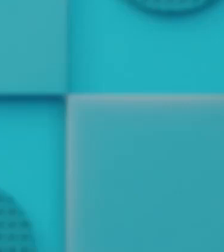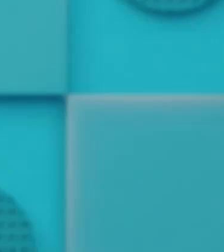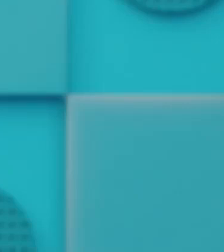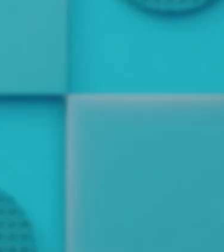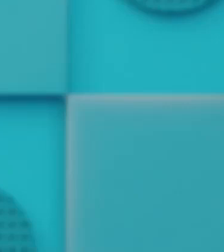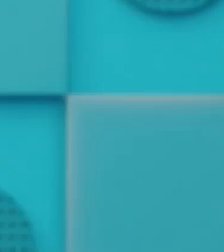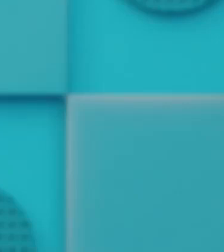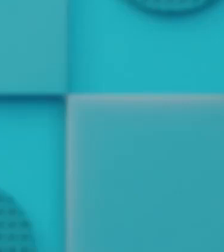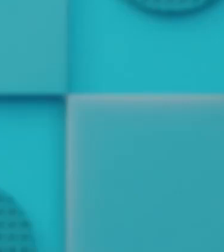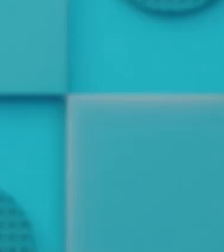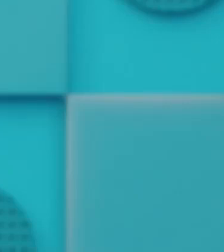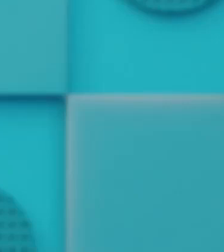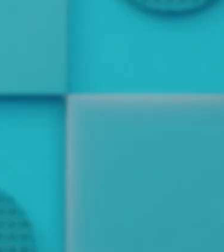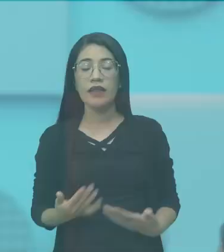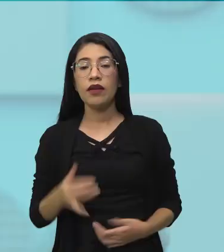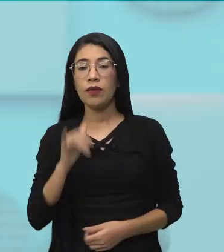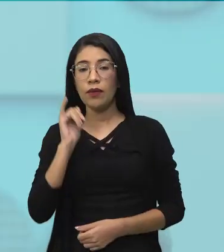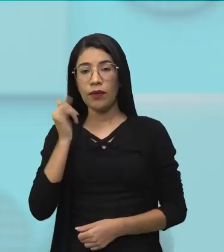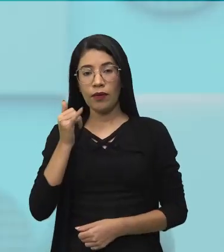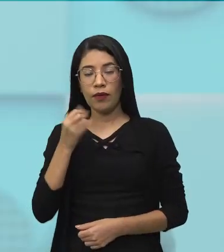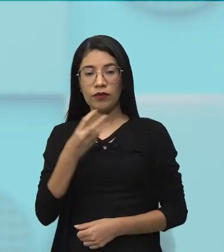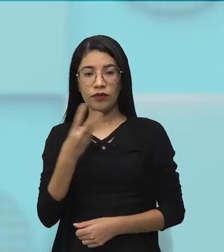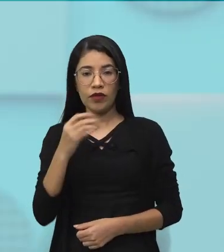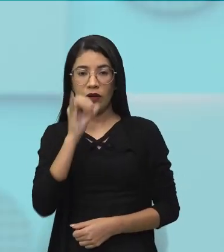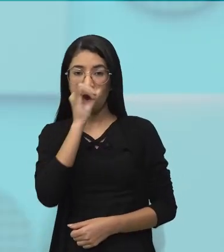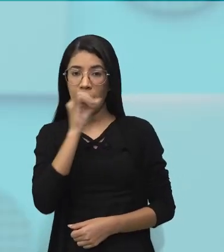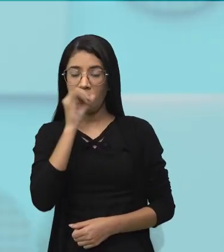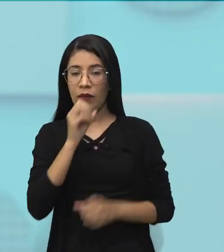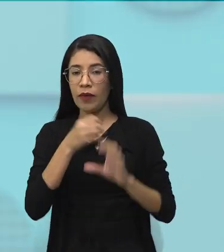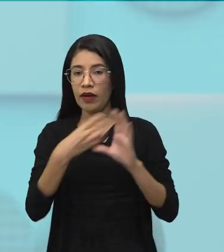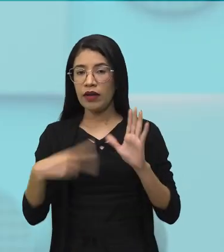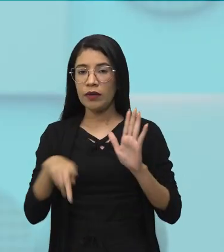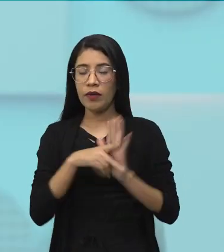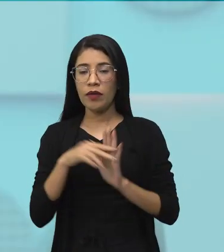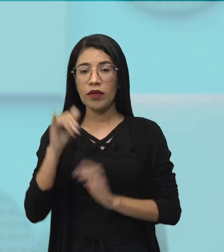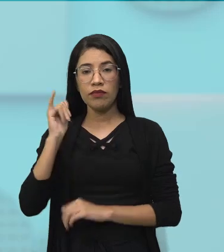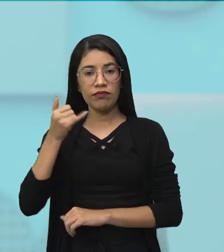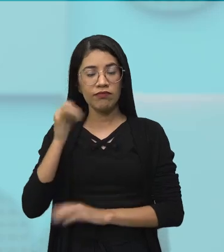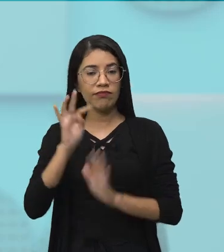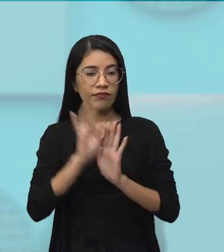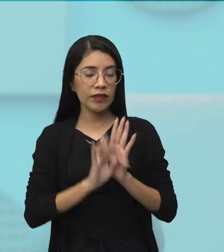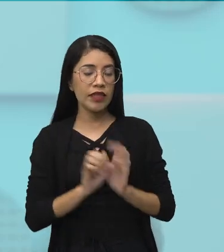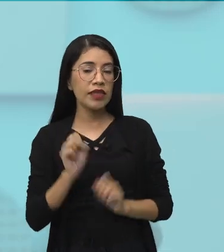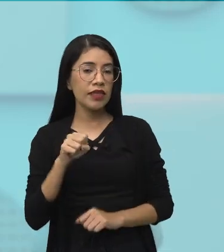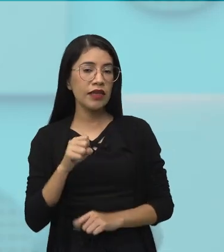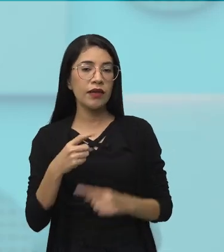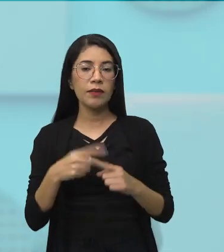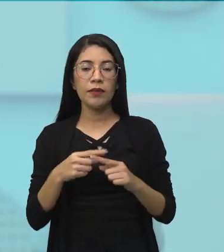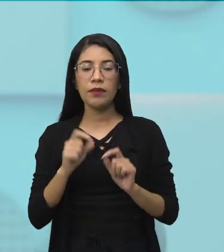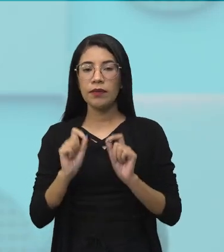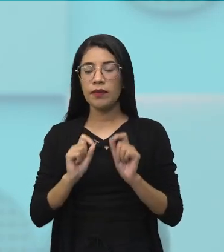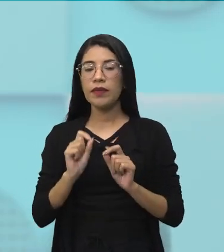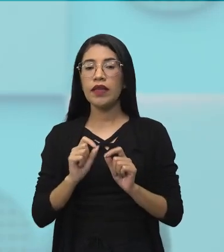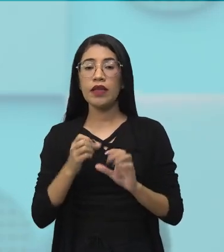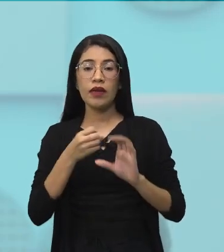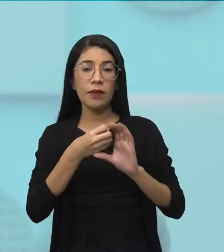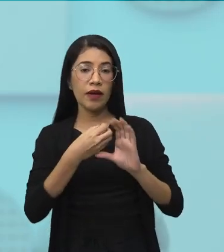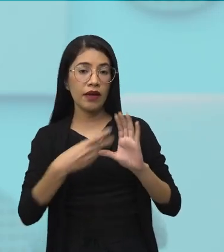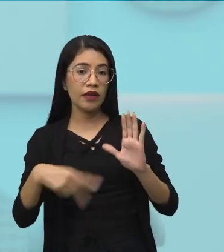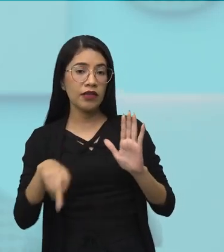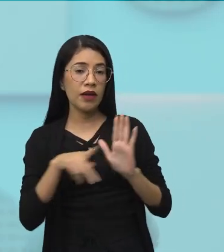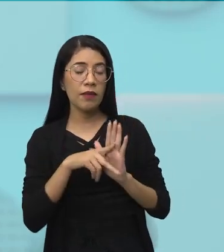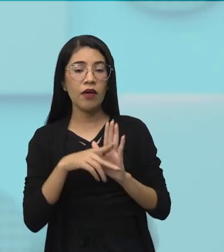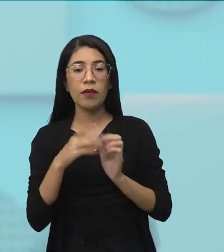conto dos 3 porquinhos está caracterizando um texto narrativo? Sim, porque ele tem ali a